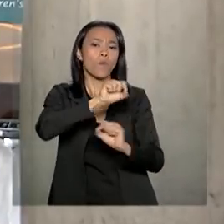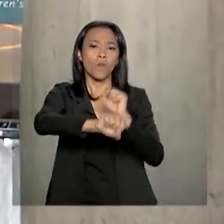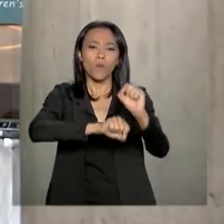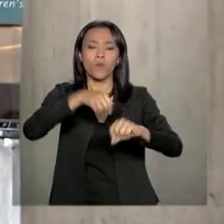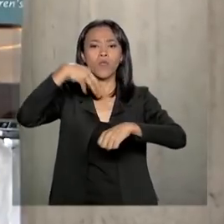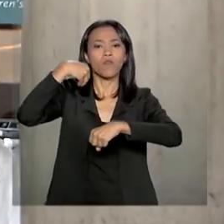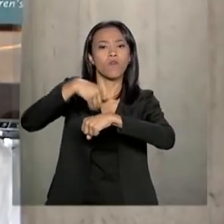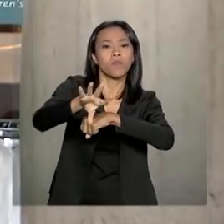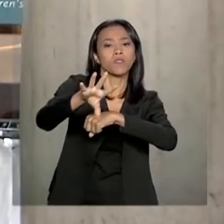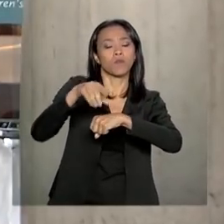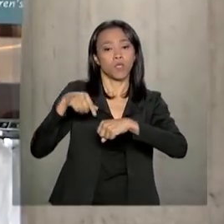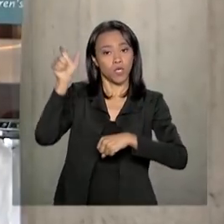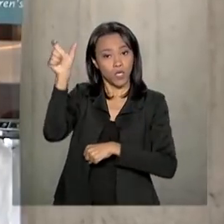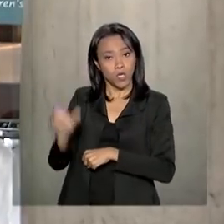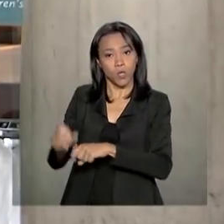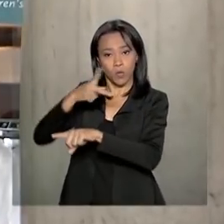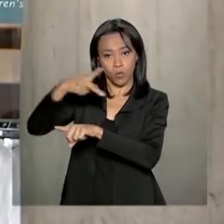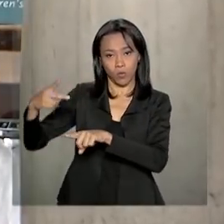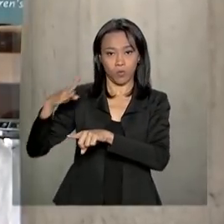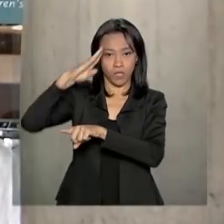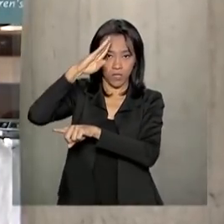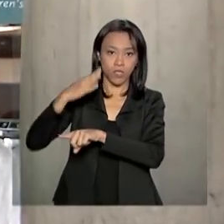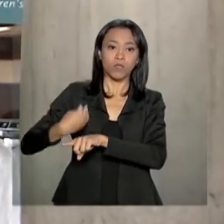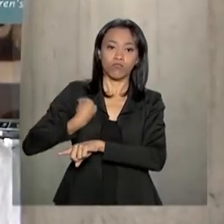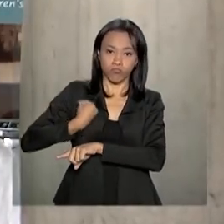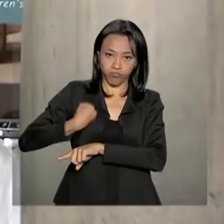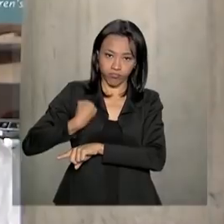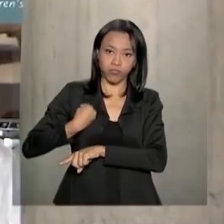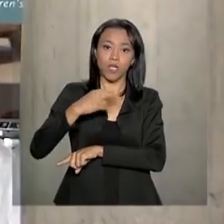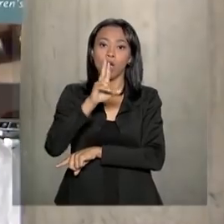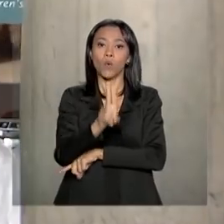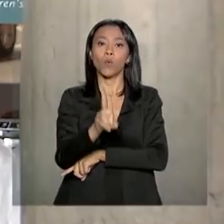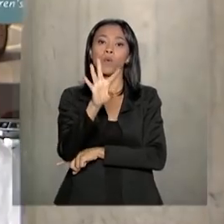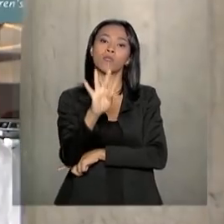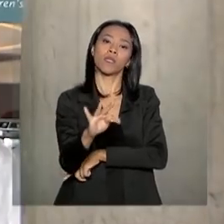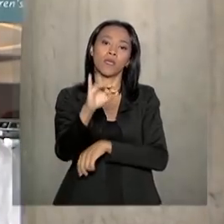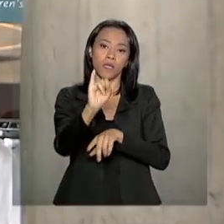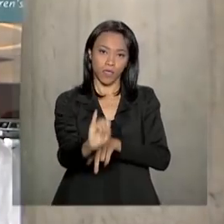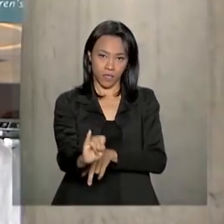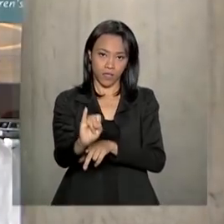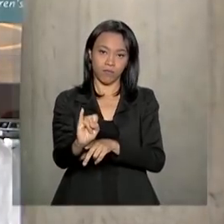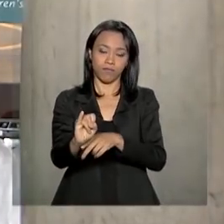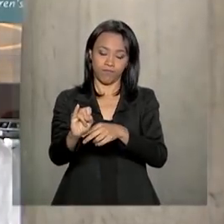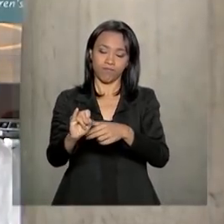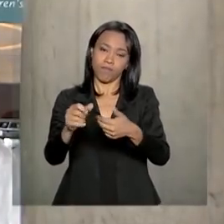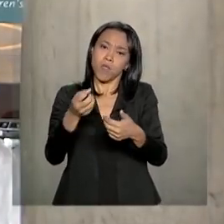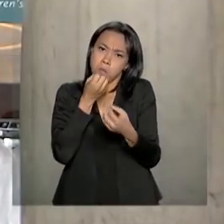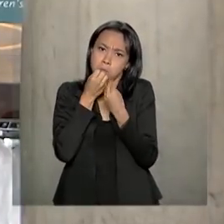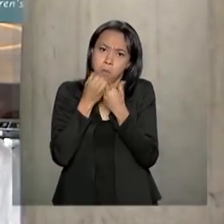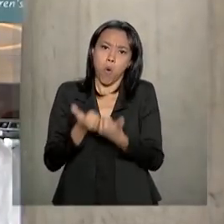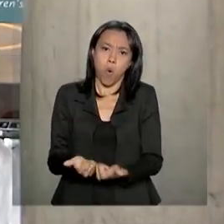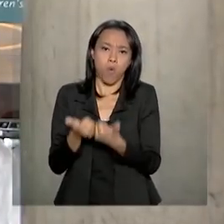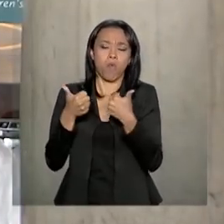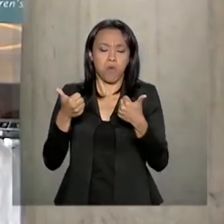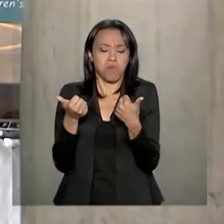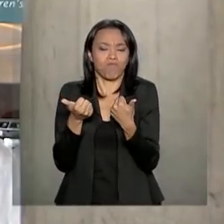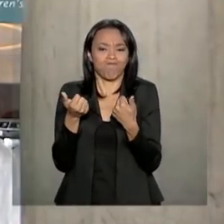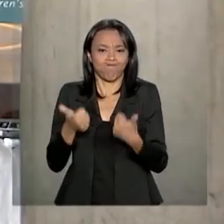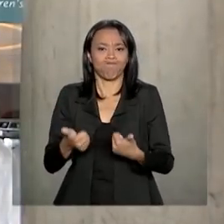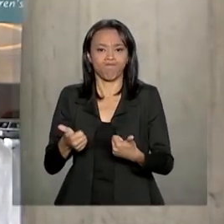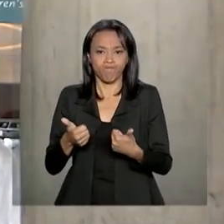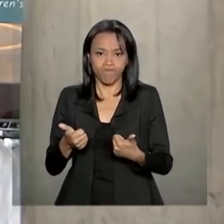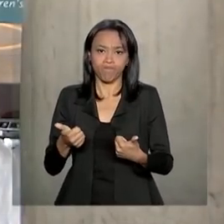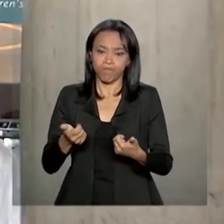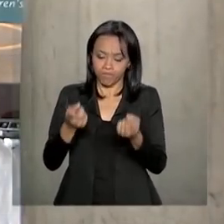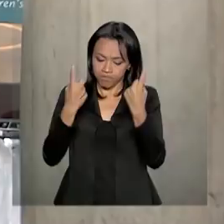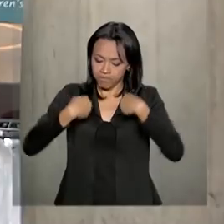que o presidente Jair Bolsonaro segue na UTI. A unidade de terapia intensiva apresenta boa evolução clínica cirúrgica,